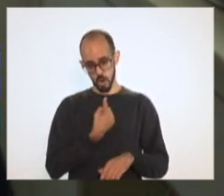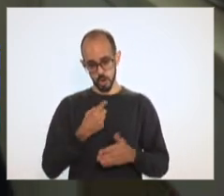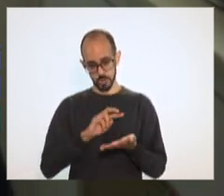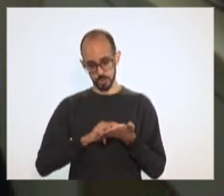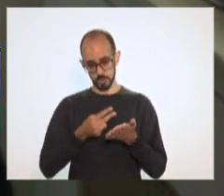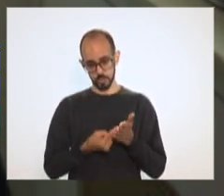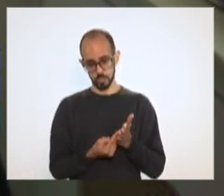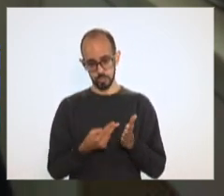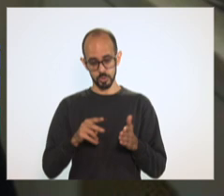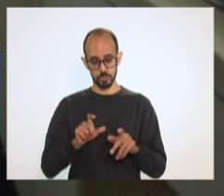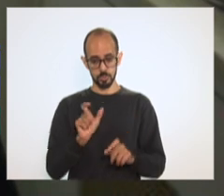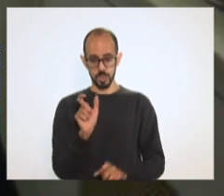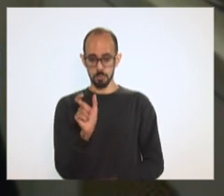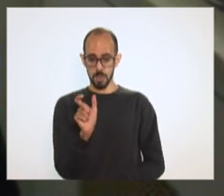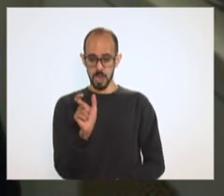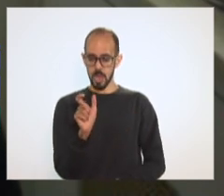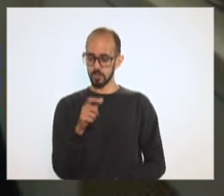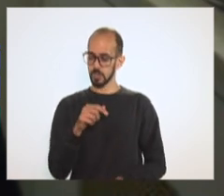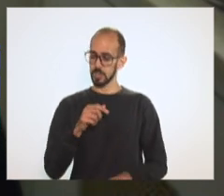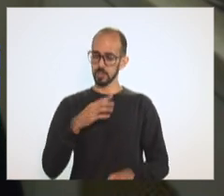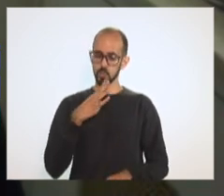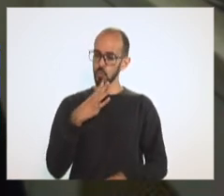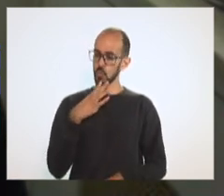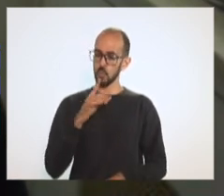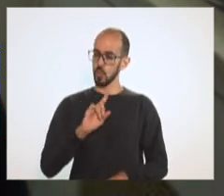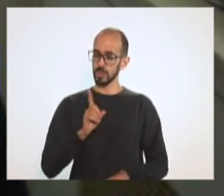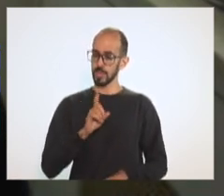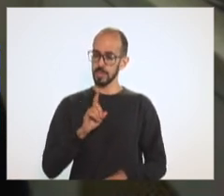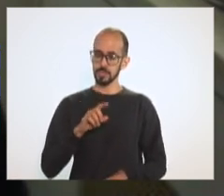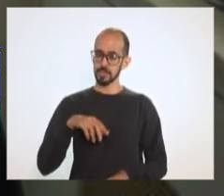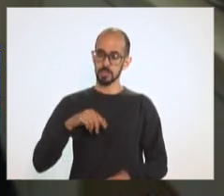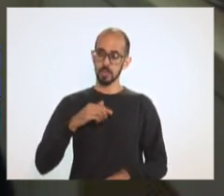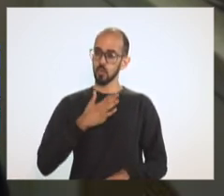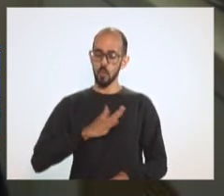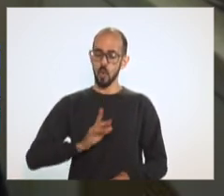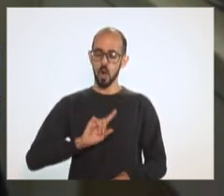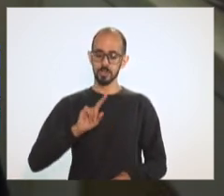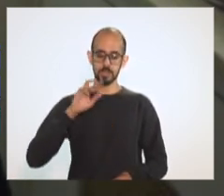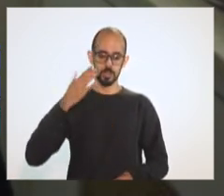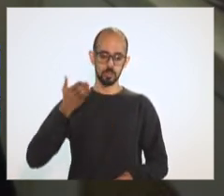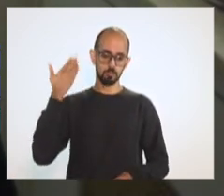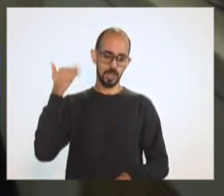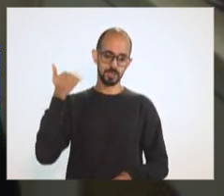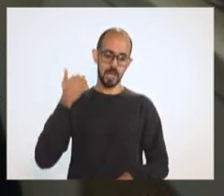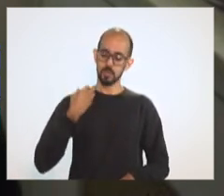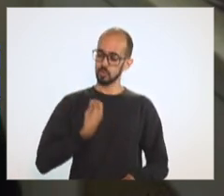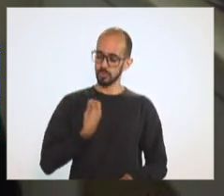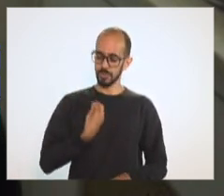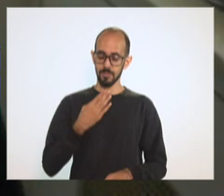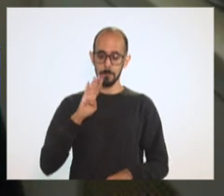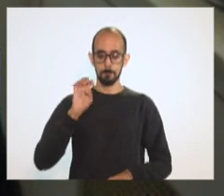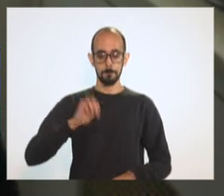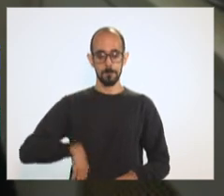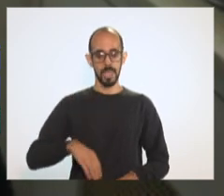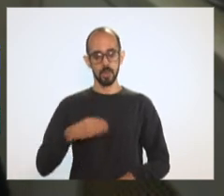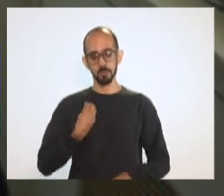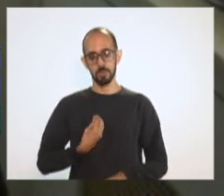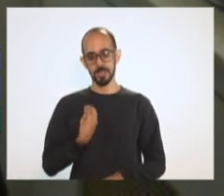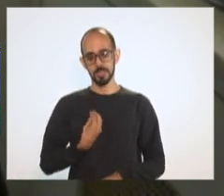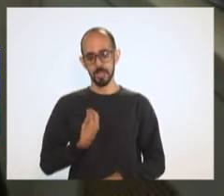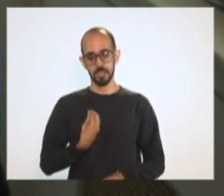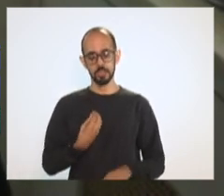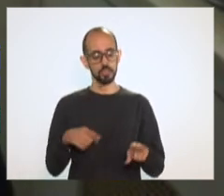quem não conhece e não gosta do seu passado não vive bem o presente e não tem